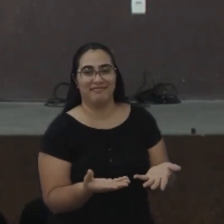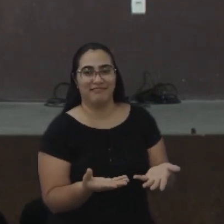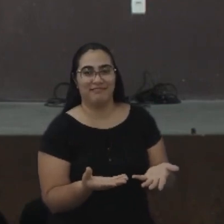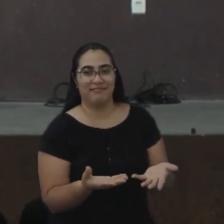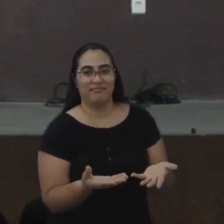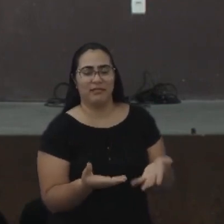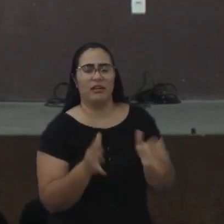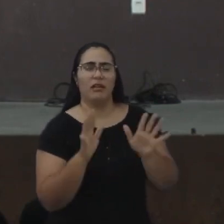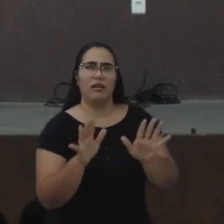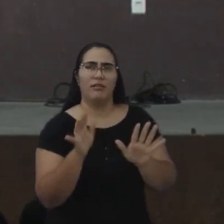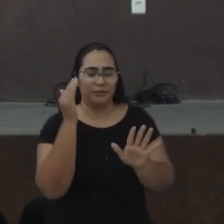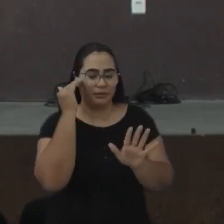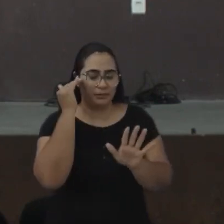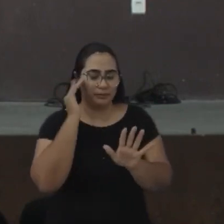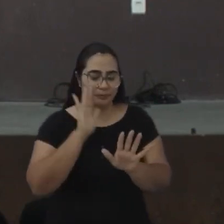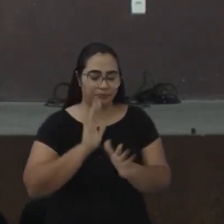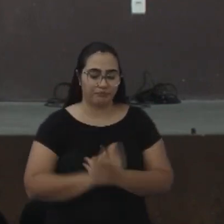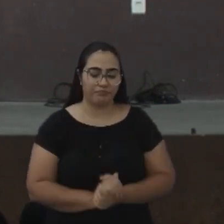E aí vamos lá.